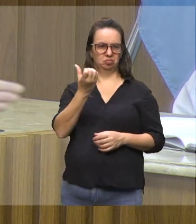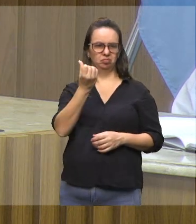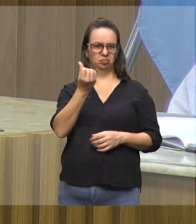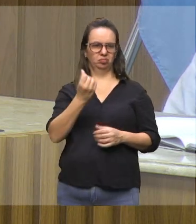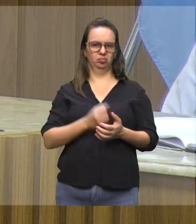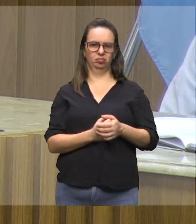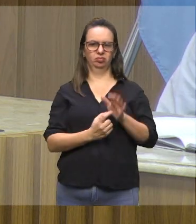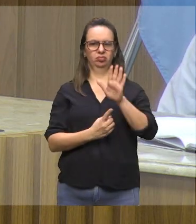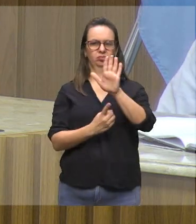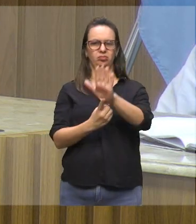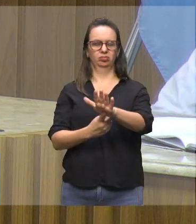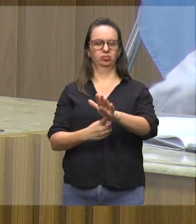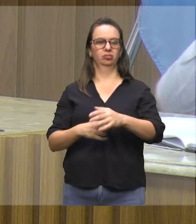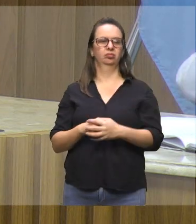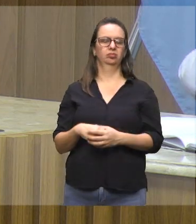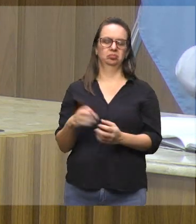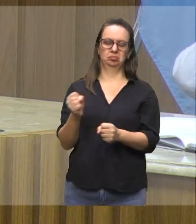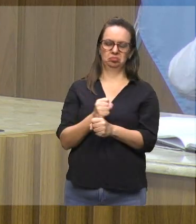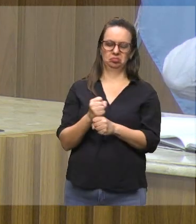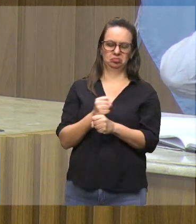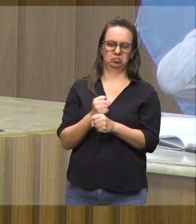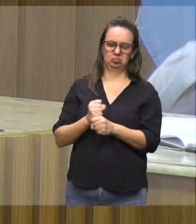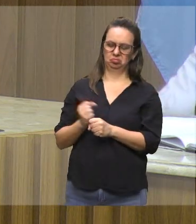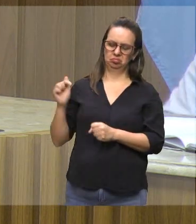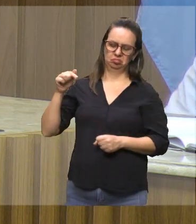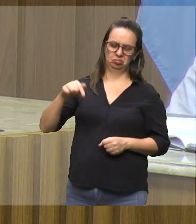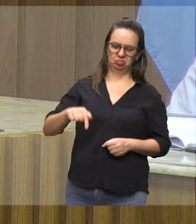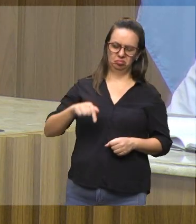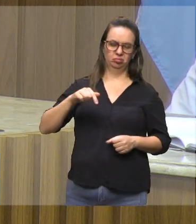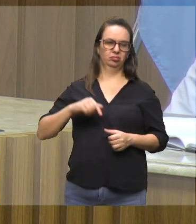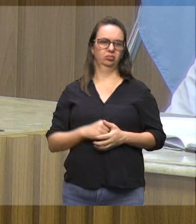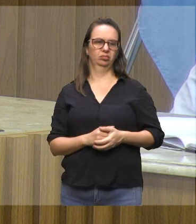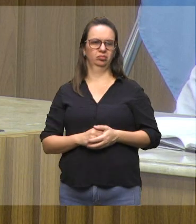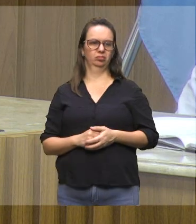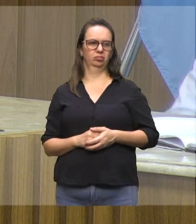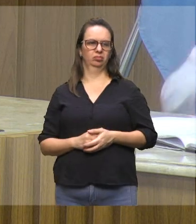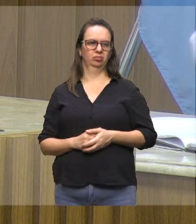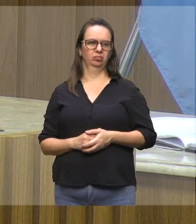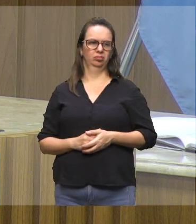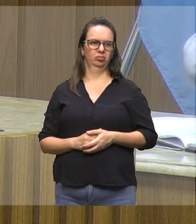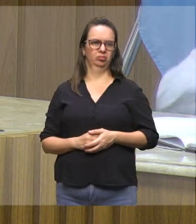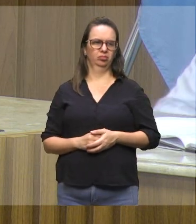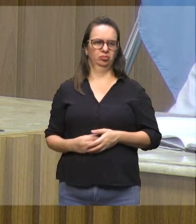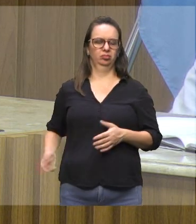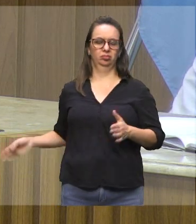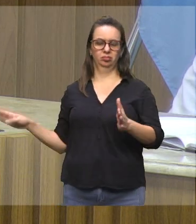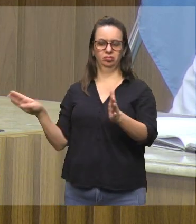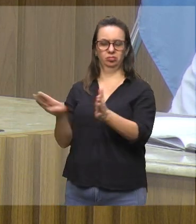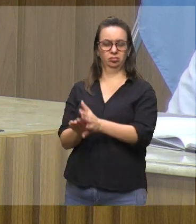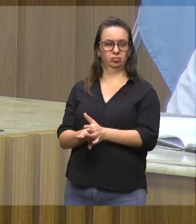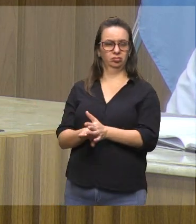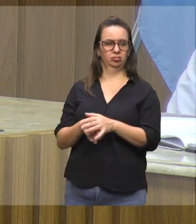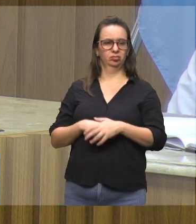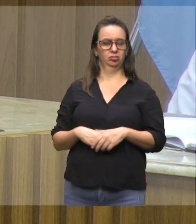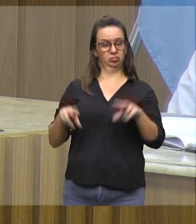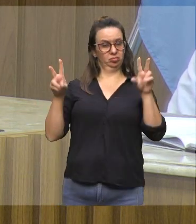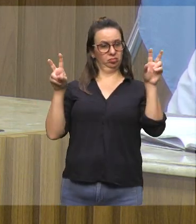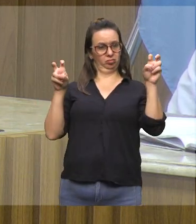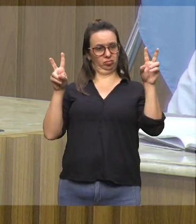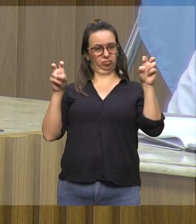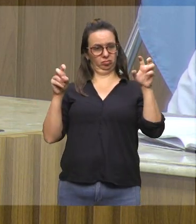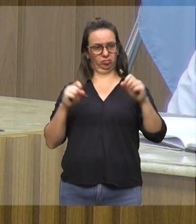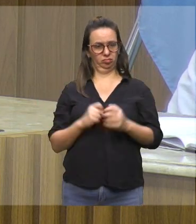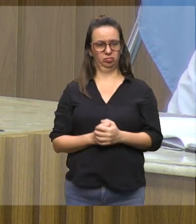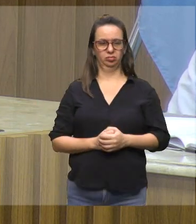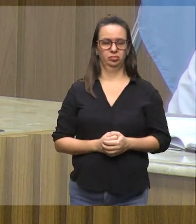todos esses anos de mandato, como diz, desde o primeiro ano, levantando esta bandeira. E no mês de maio, que é o